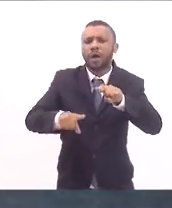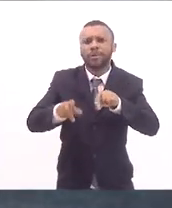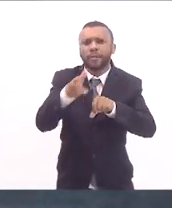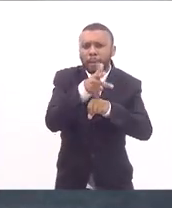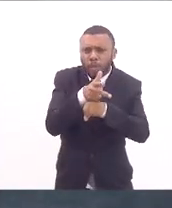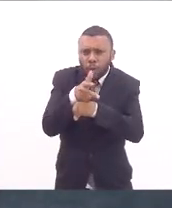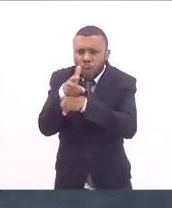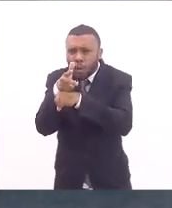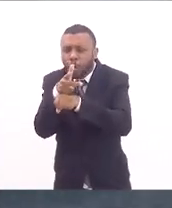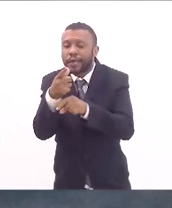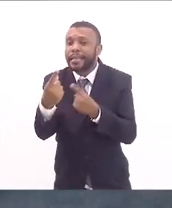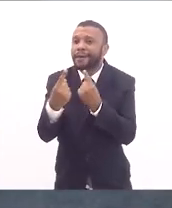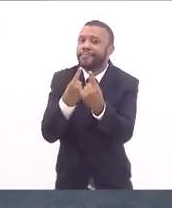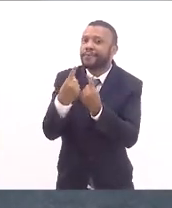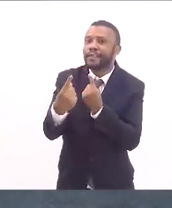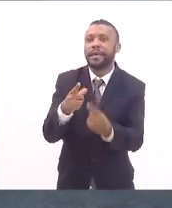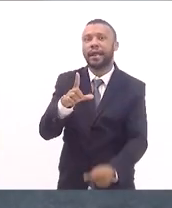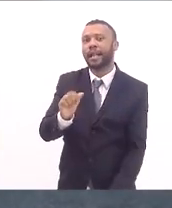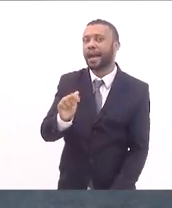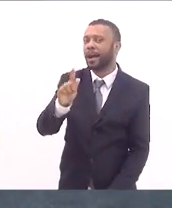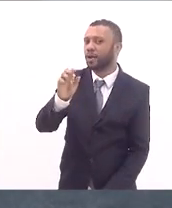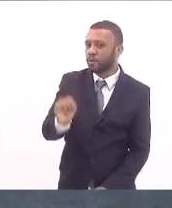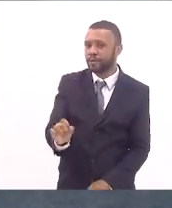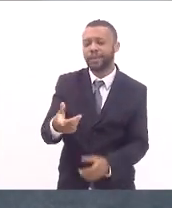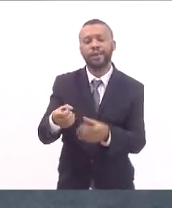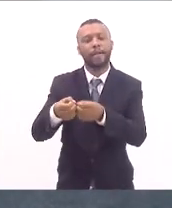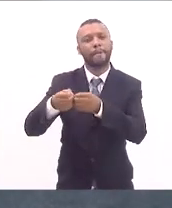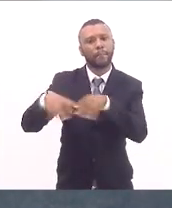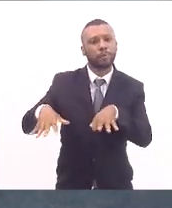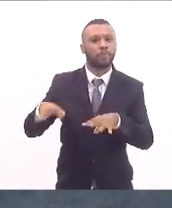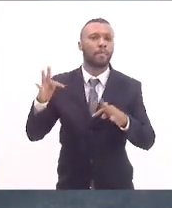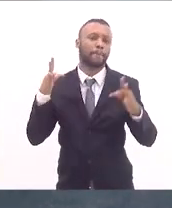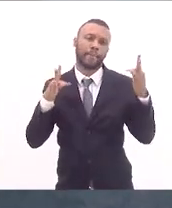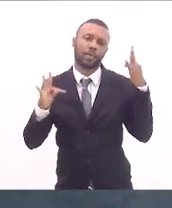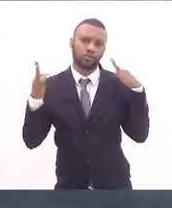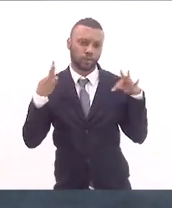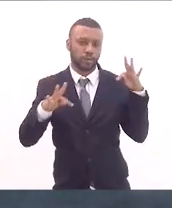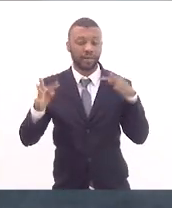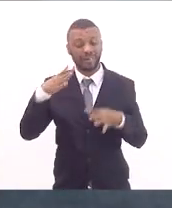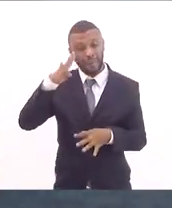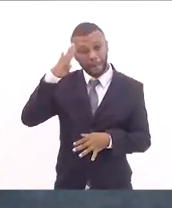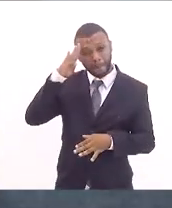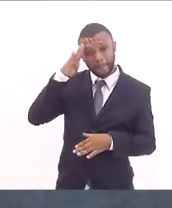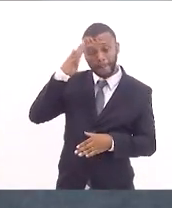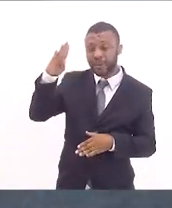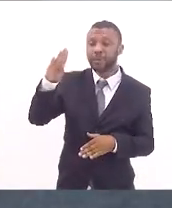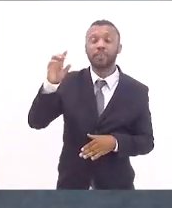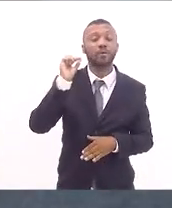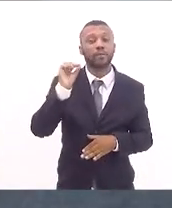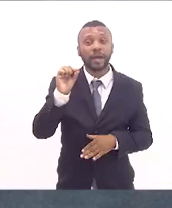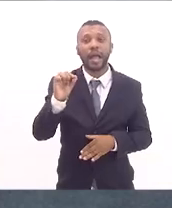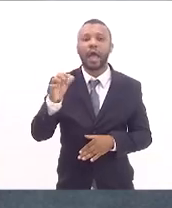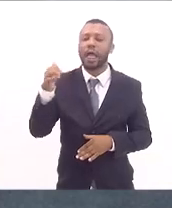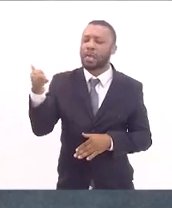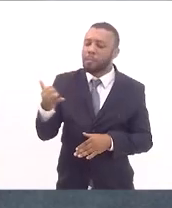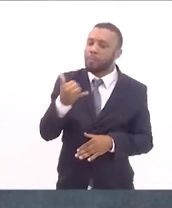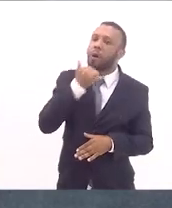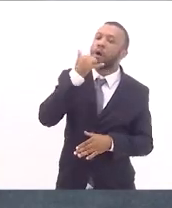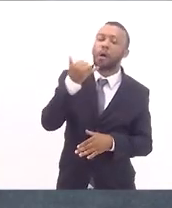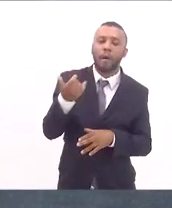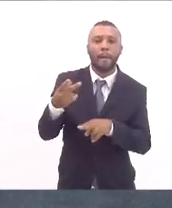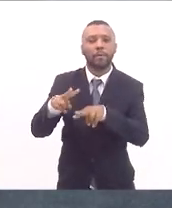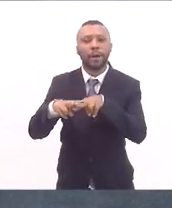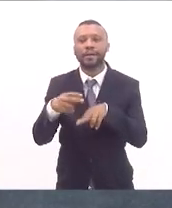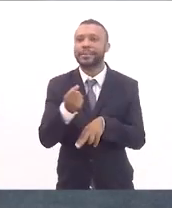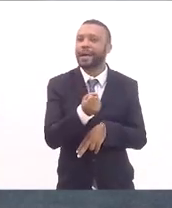radares na Via Lagos tem gerado inúmeros prejuízos para os turistas inclusive Presidente acidentes por